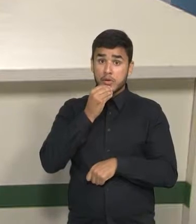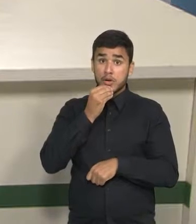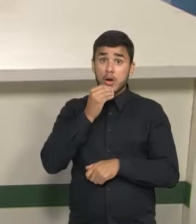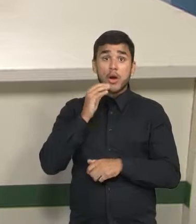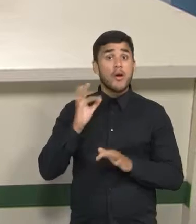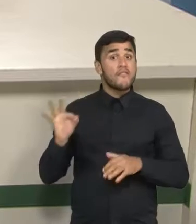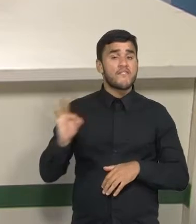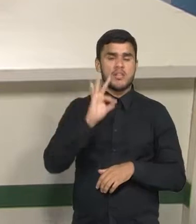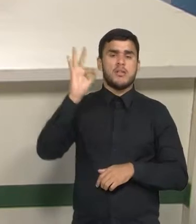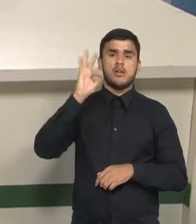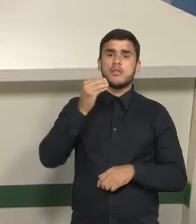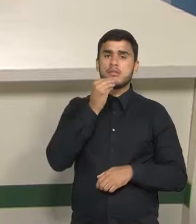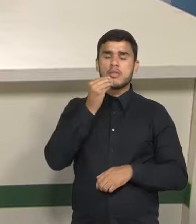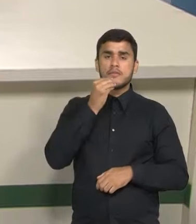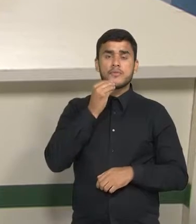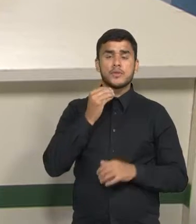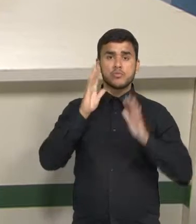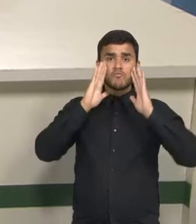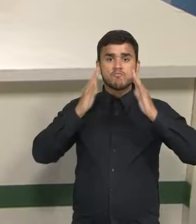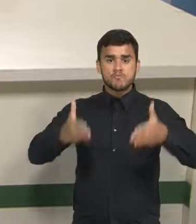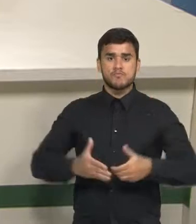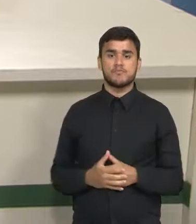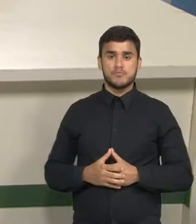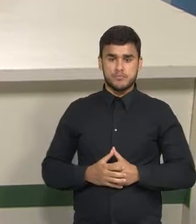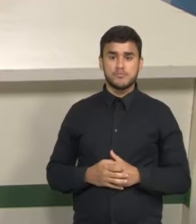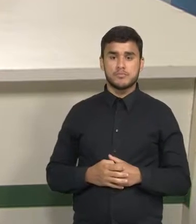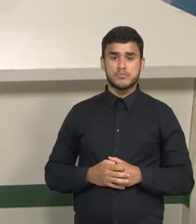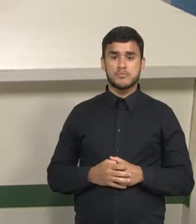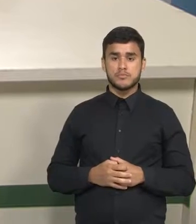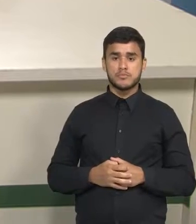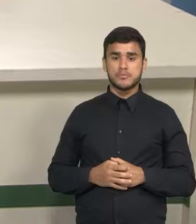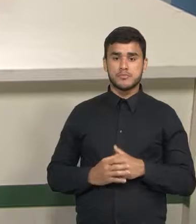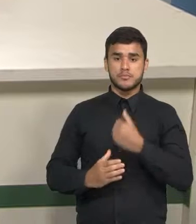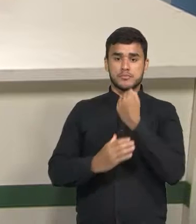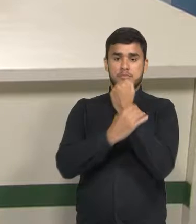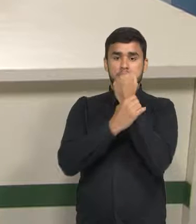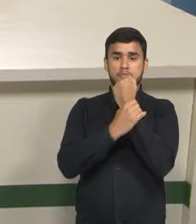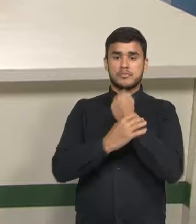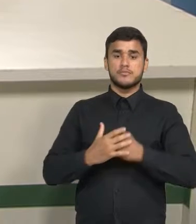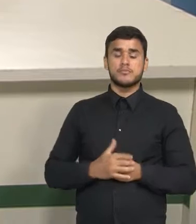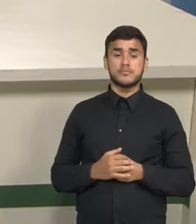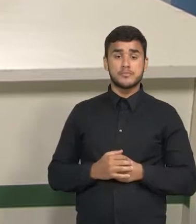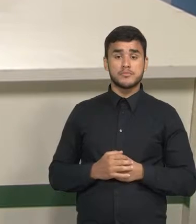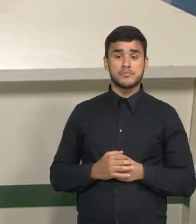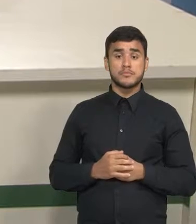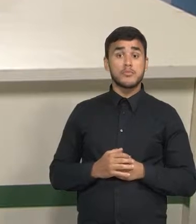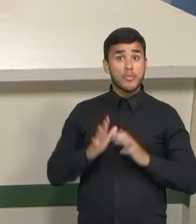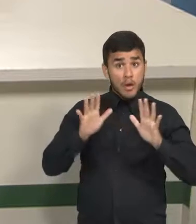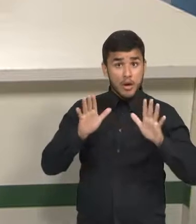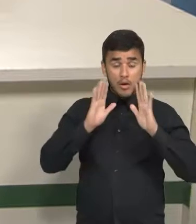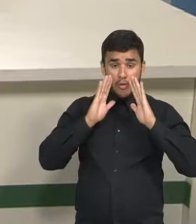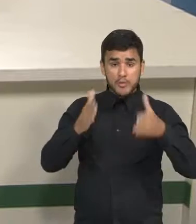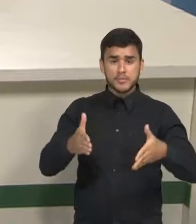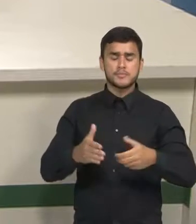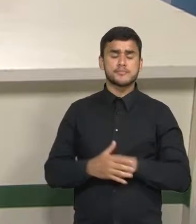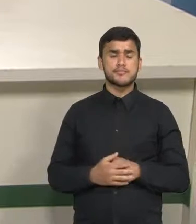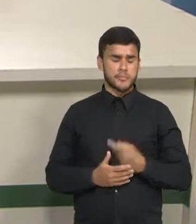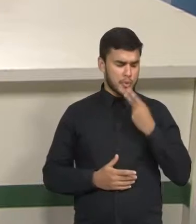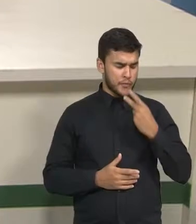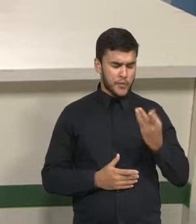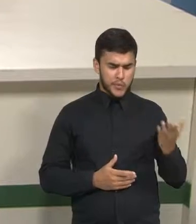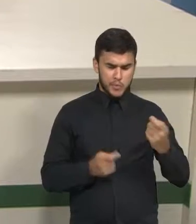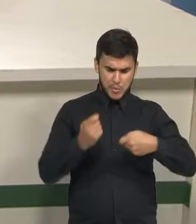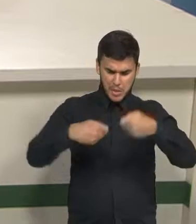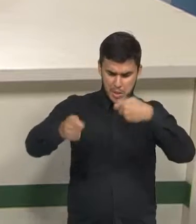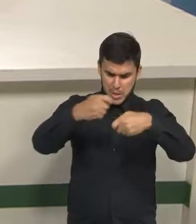O que é que você entende por segurança pública? Estou entendendo, eu concordo. Entendeu? A segurança pública, por exemplo, se você fala narcotráfico,